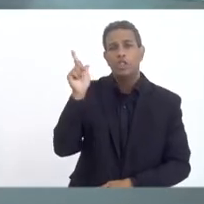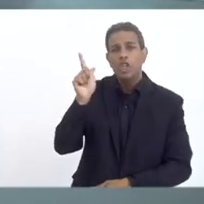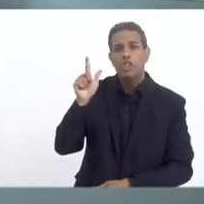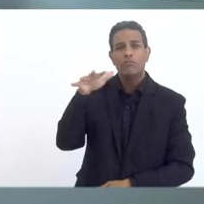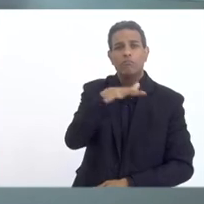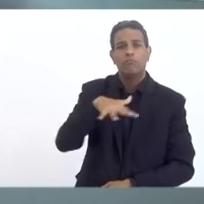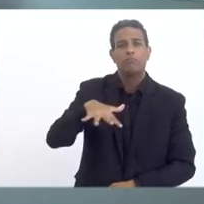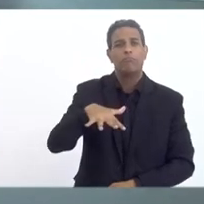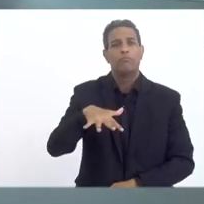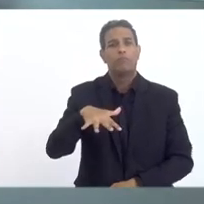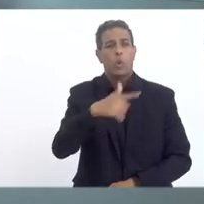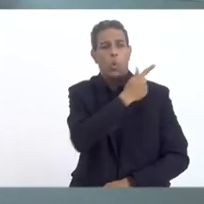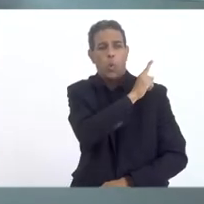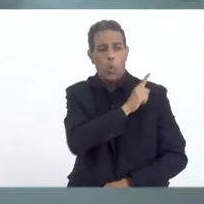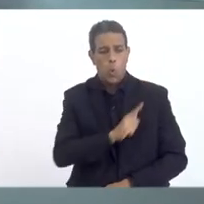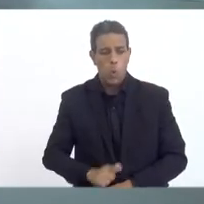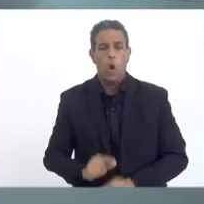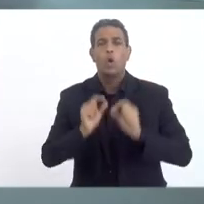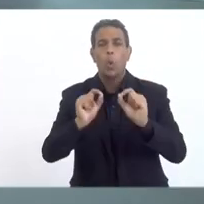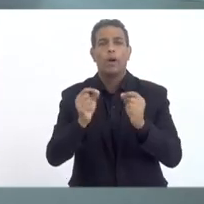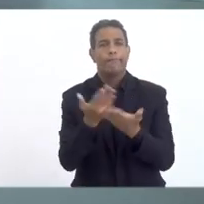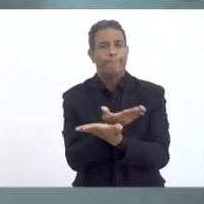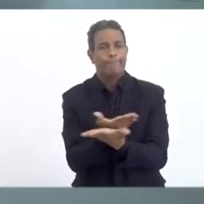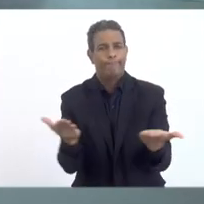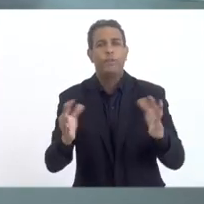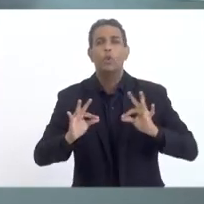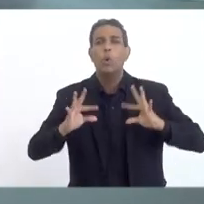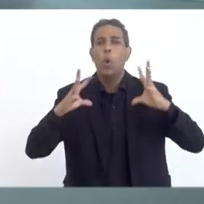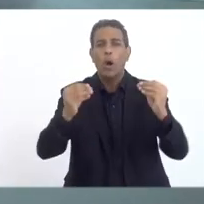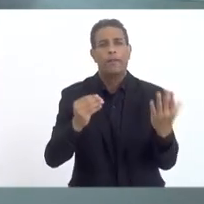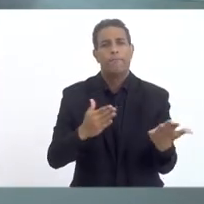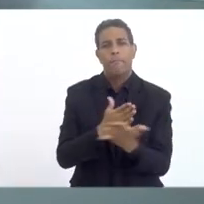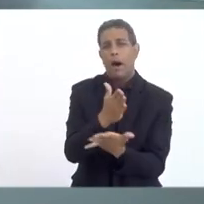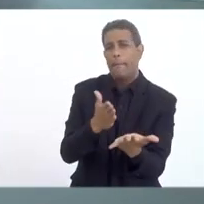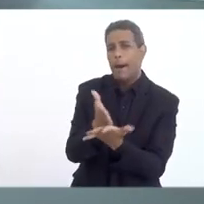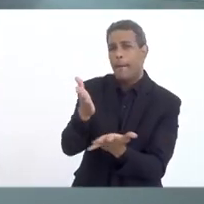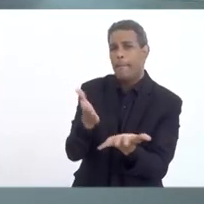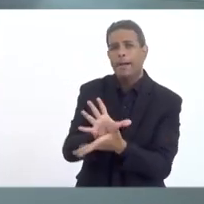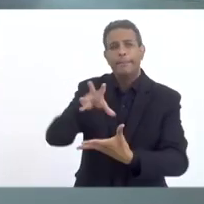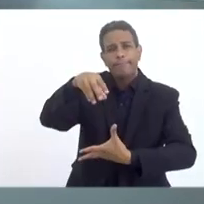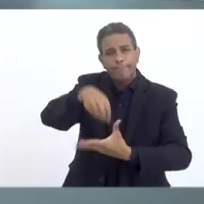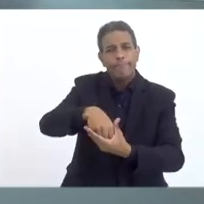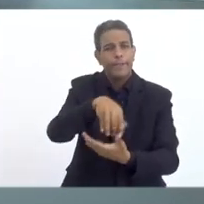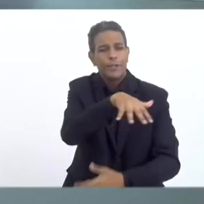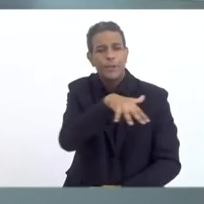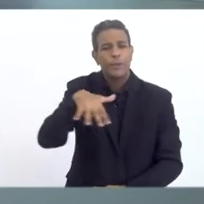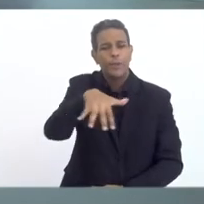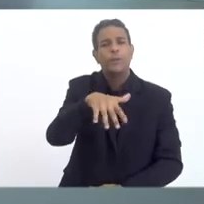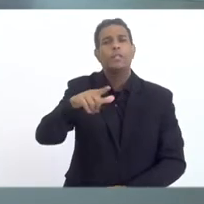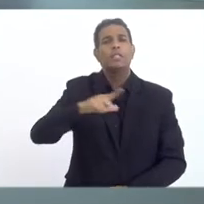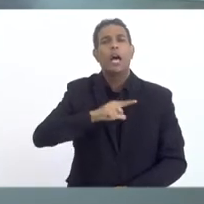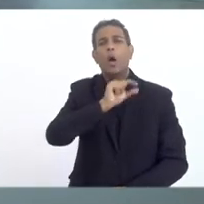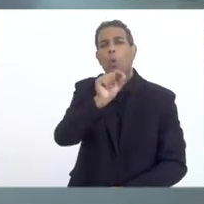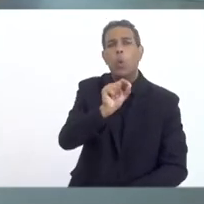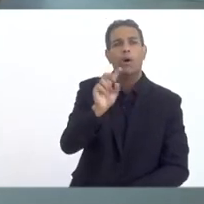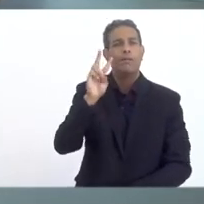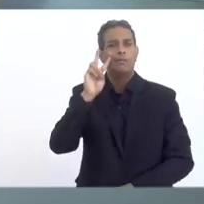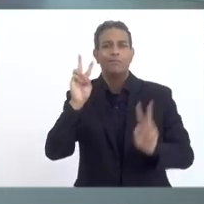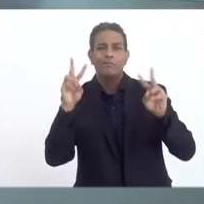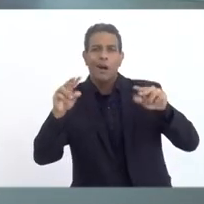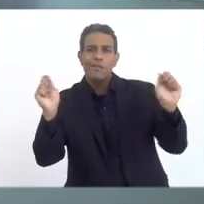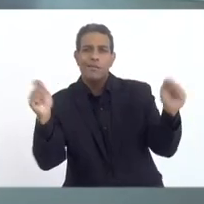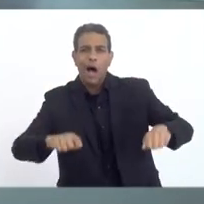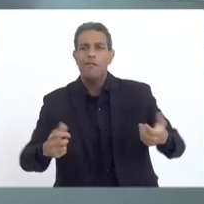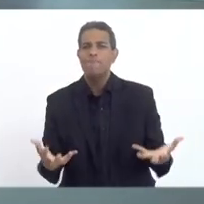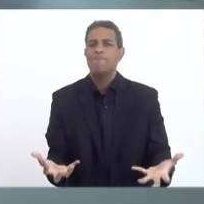pessoas, governo digital, modernização da gestão, tudo passa por nós, por esse corpo burocrático altamente